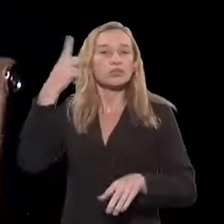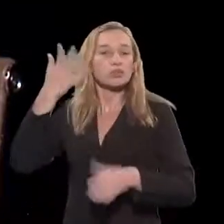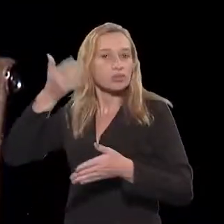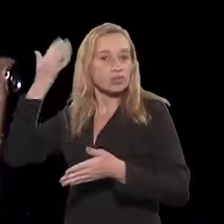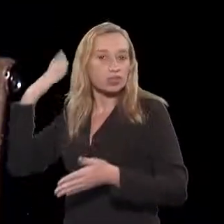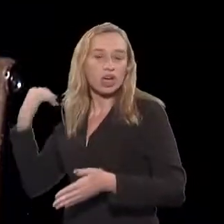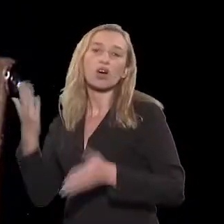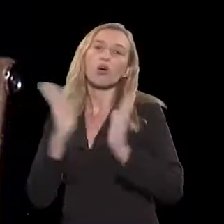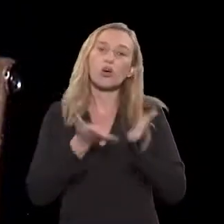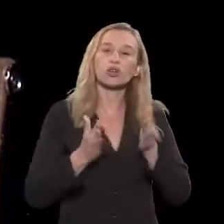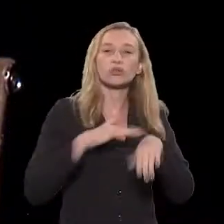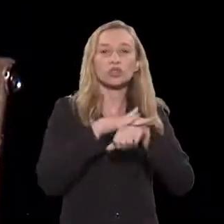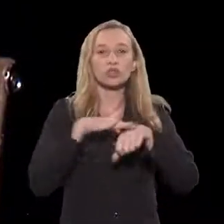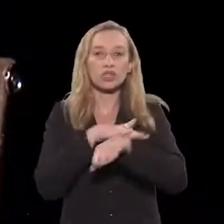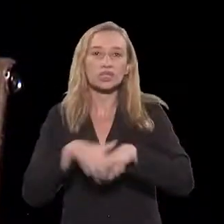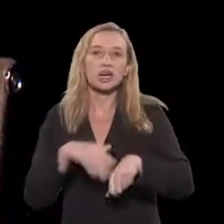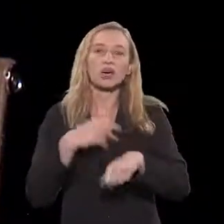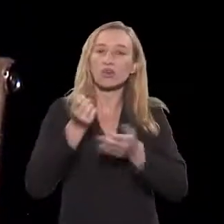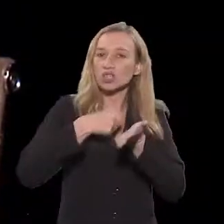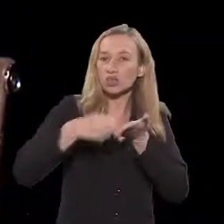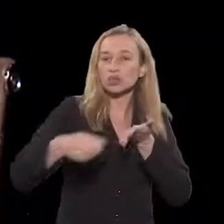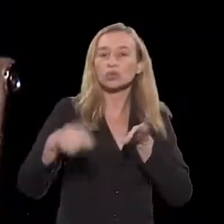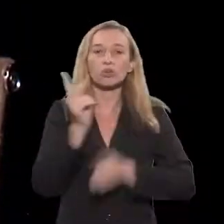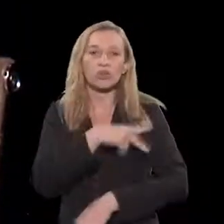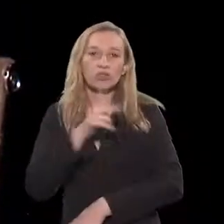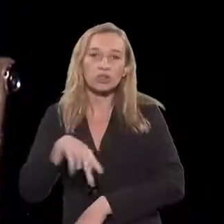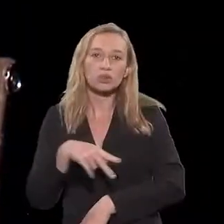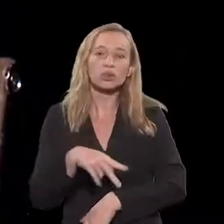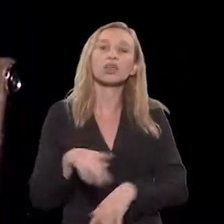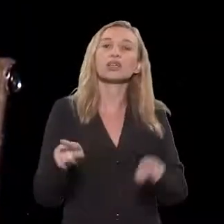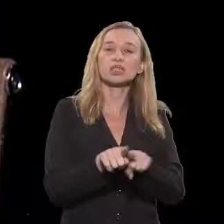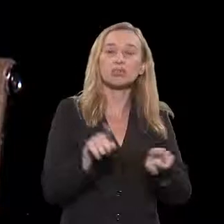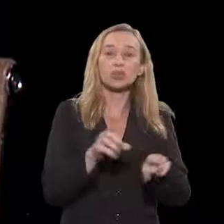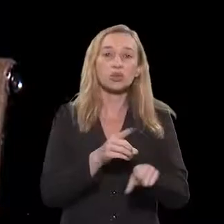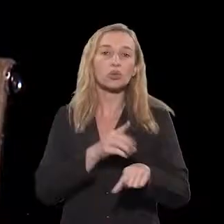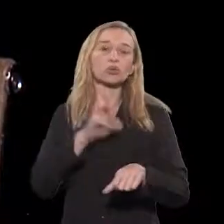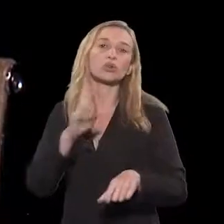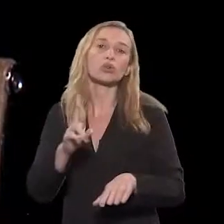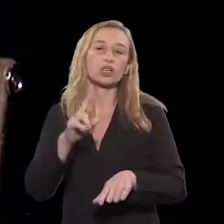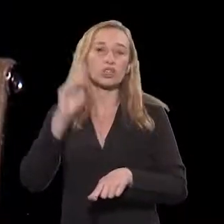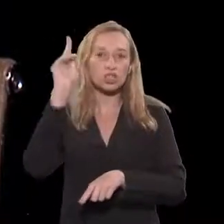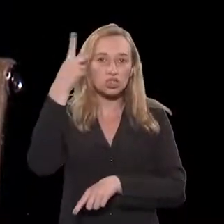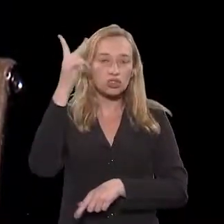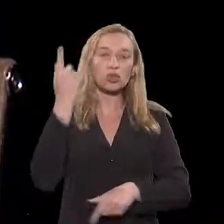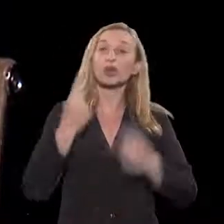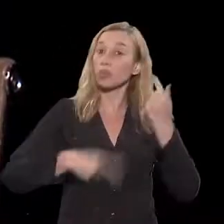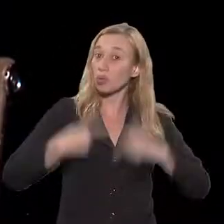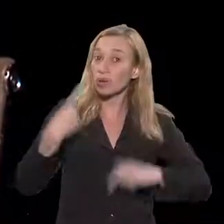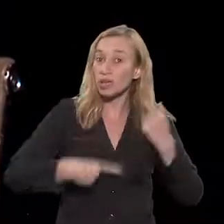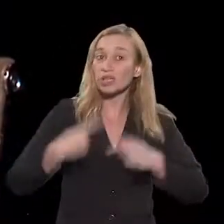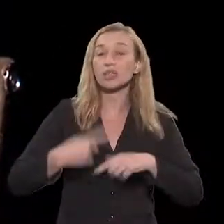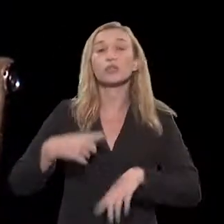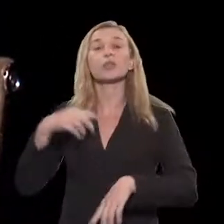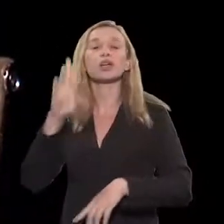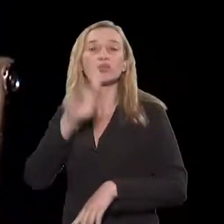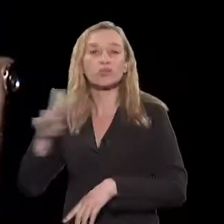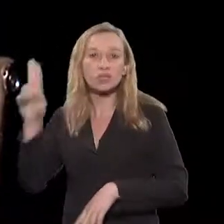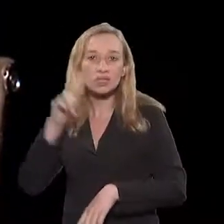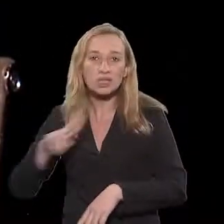ancestral. Hoje nós vamos conversar com a escritora, professora e doutoranda em História Política